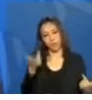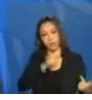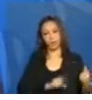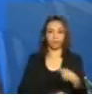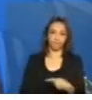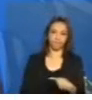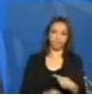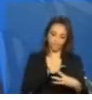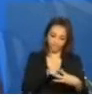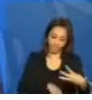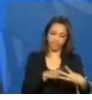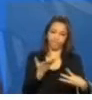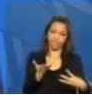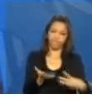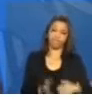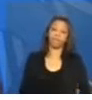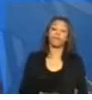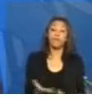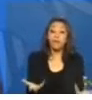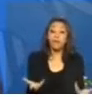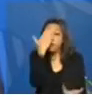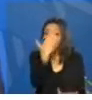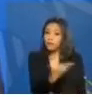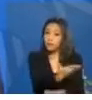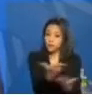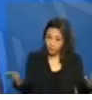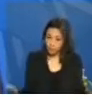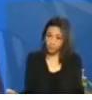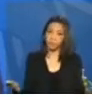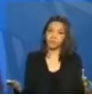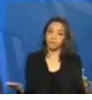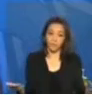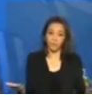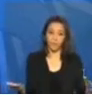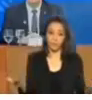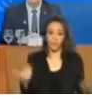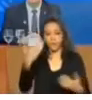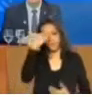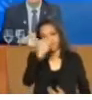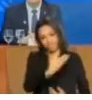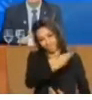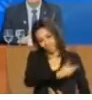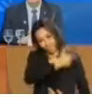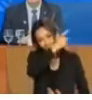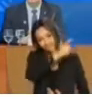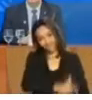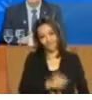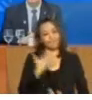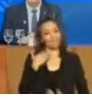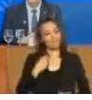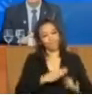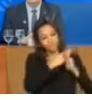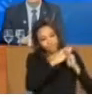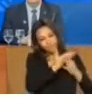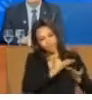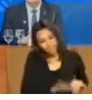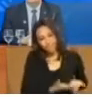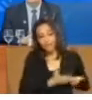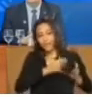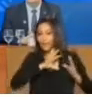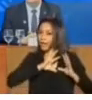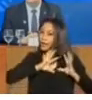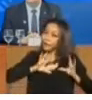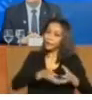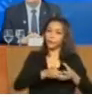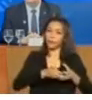queria agradecer a todos, agradecer a Caixa e a todas as suas equipes da direção, a